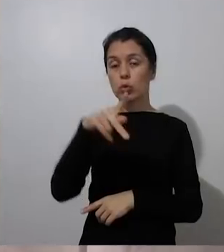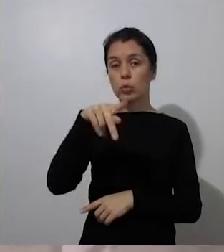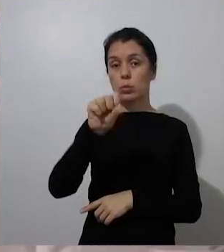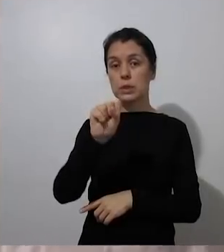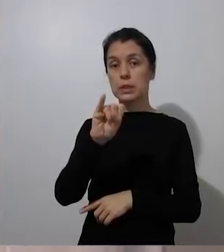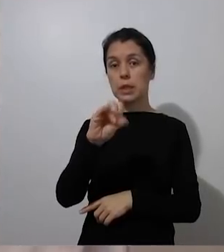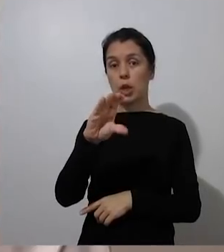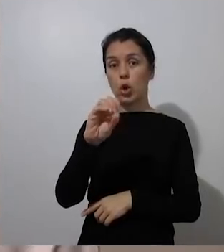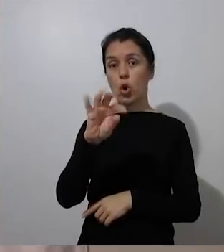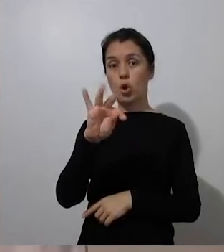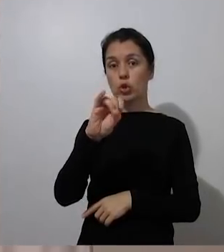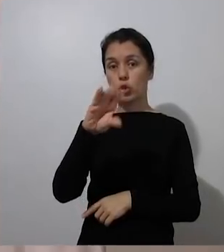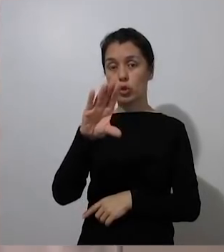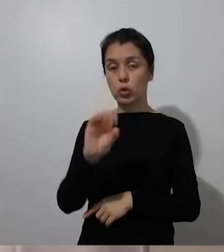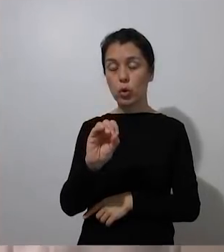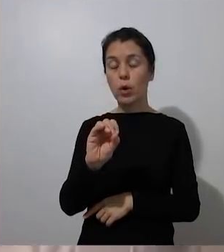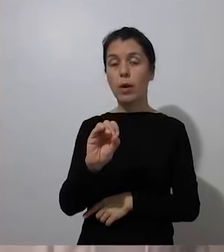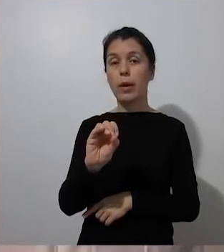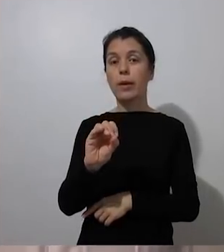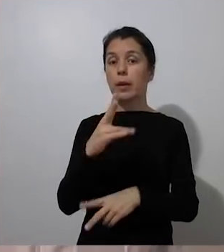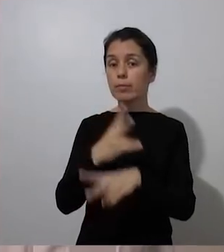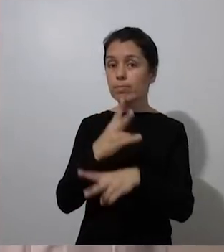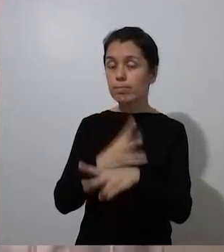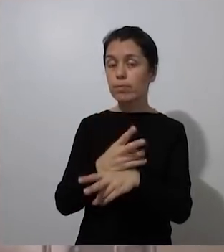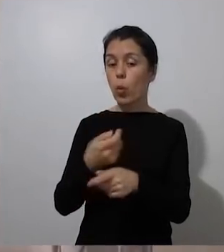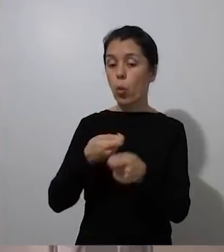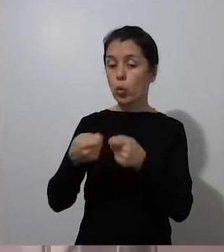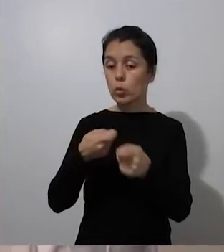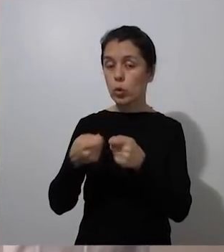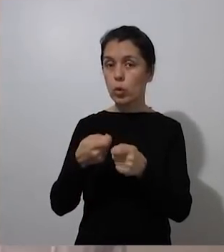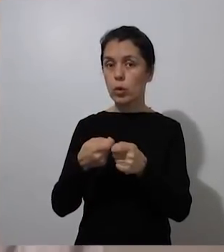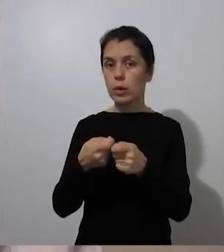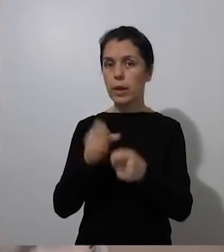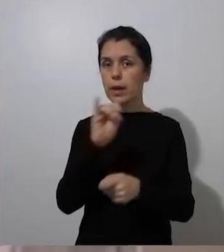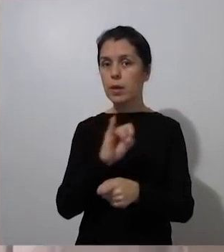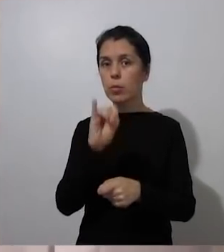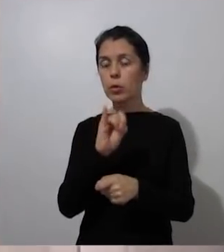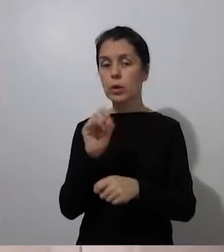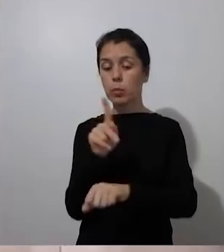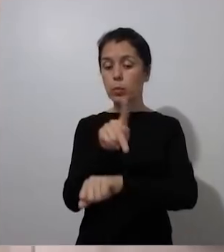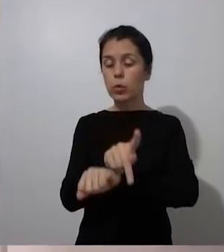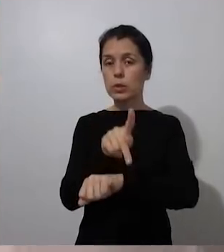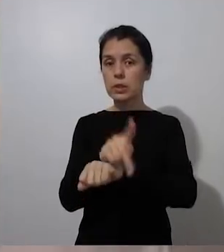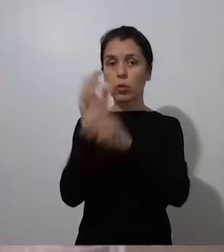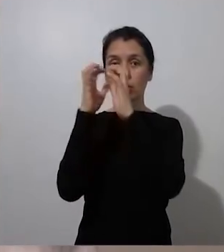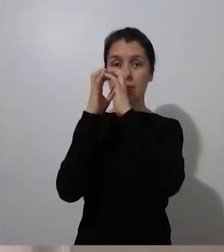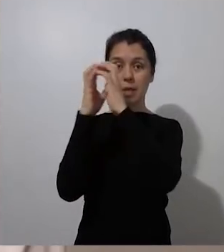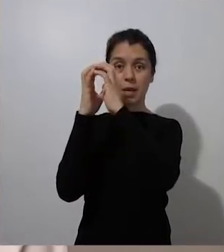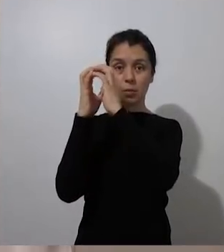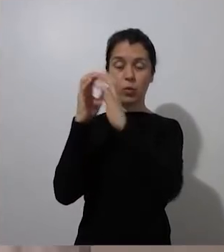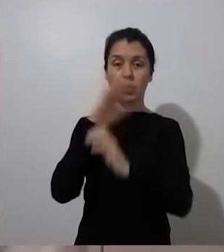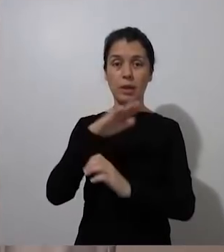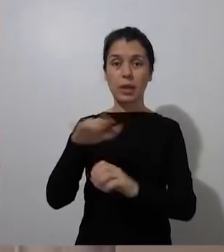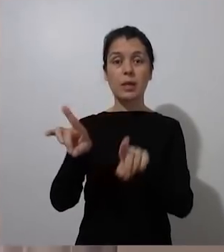neuronal bastante significativa. Então, os remédios são importantes para controle, para proteção da integridade neurológica